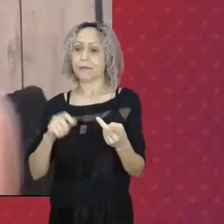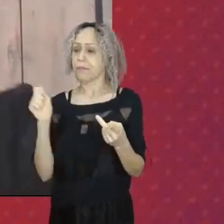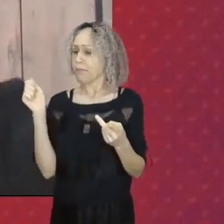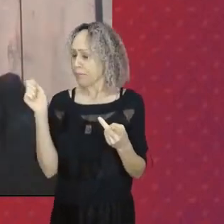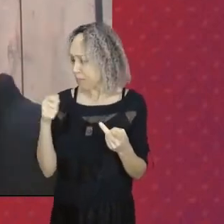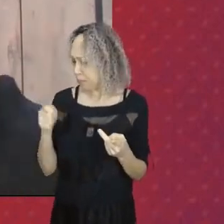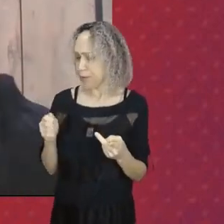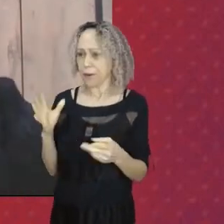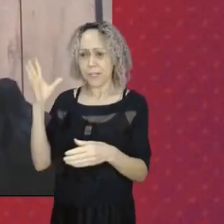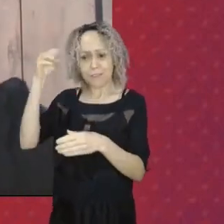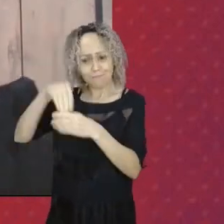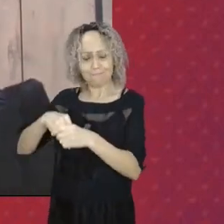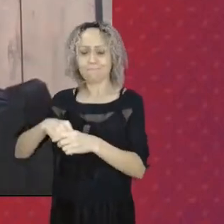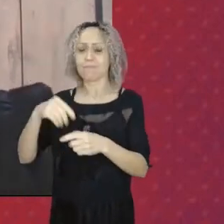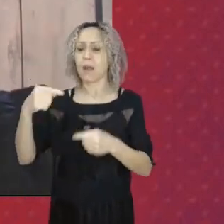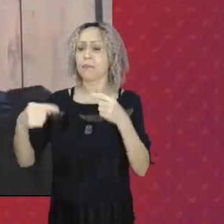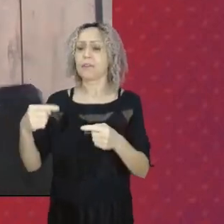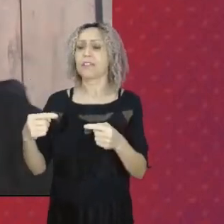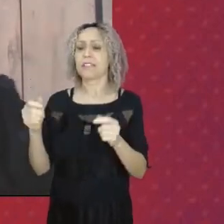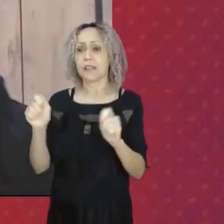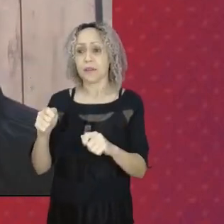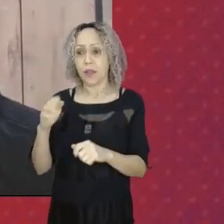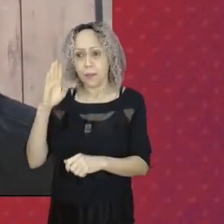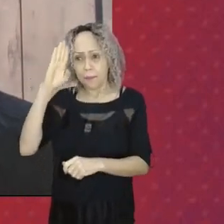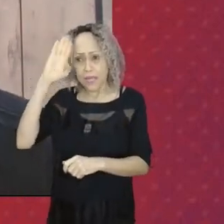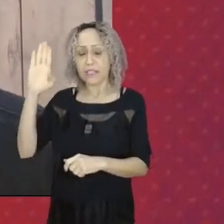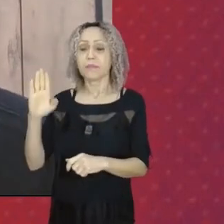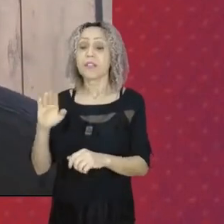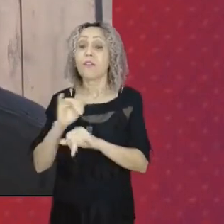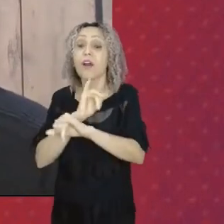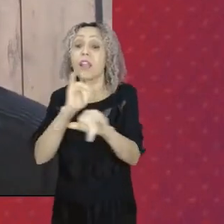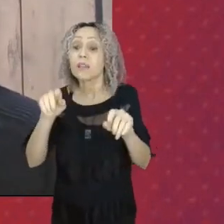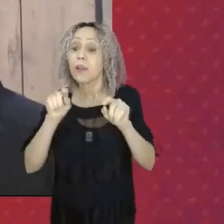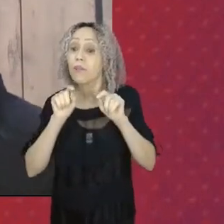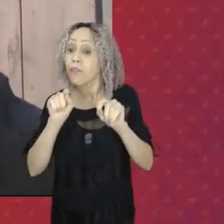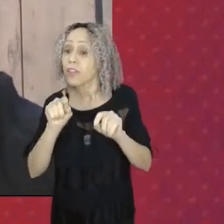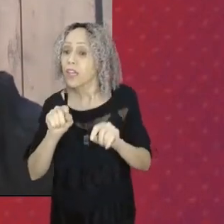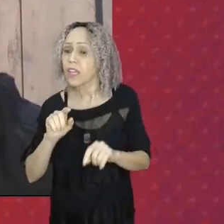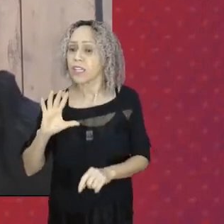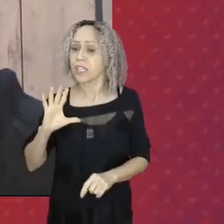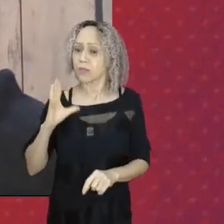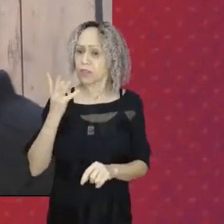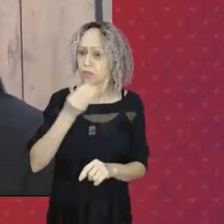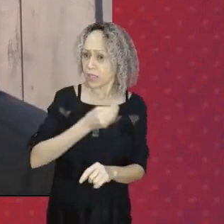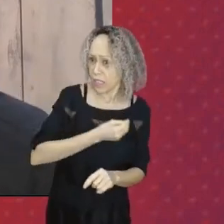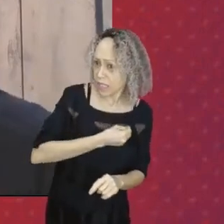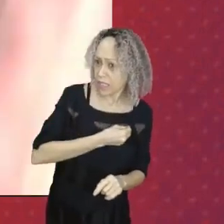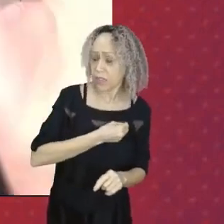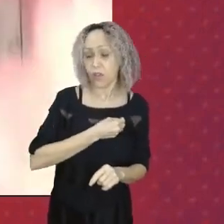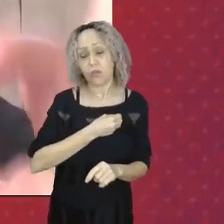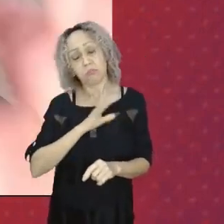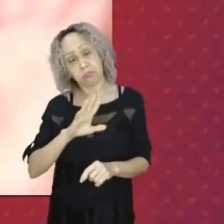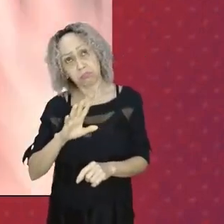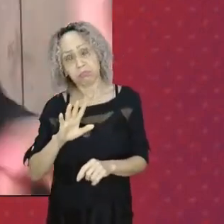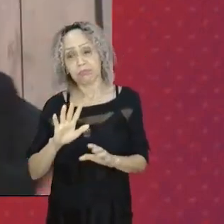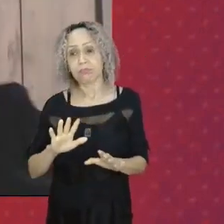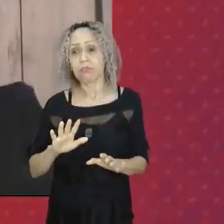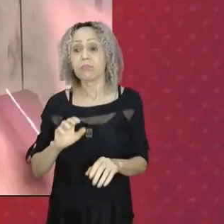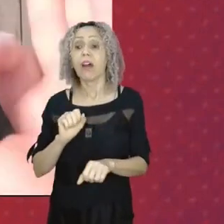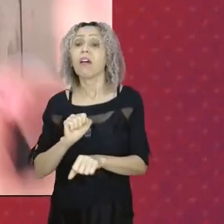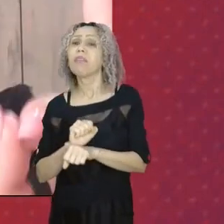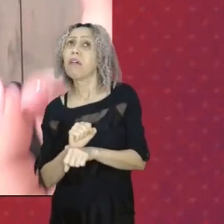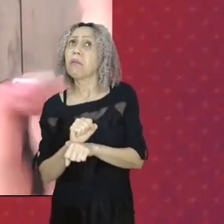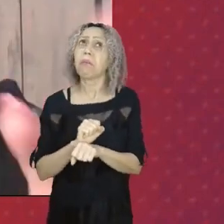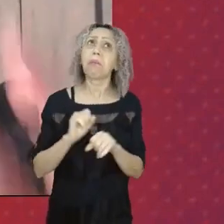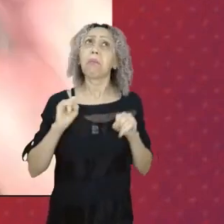a política. E aí, meus amores, principalmente agora falando pra você, que é uma pessoa transexual, uma pessoa travesti, está esperando o que para vir